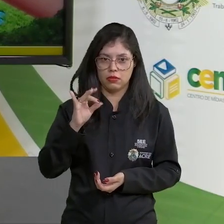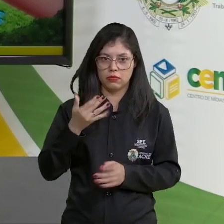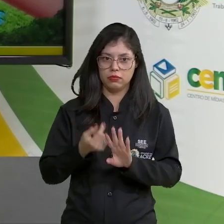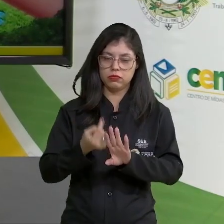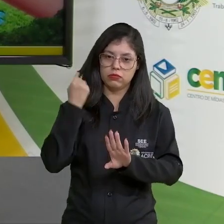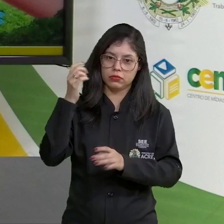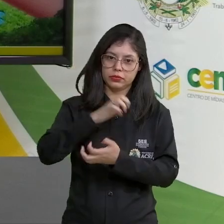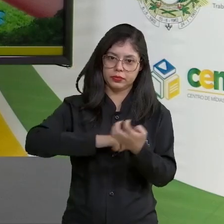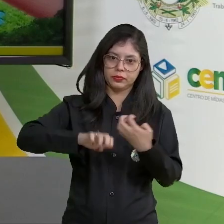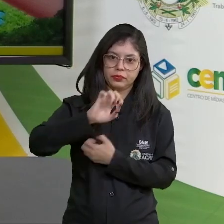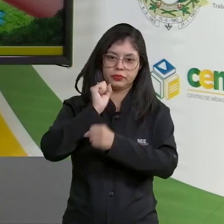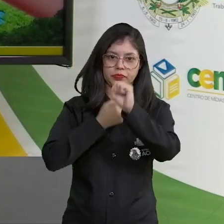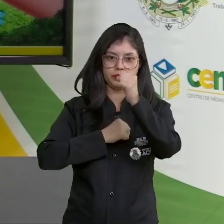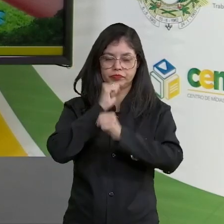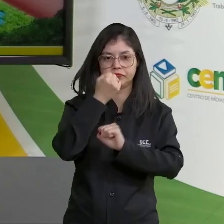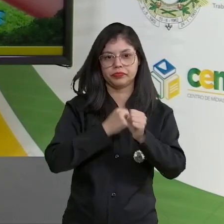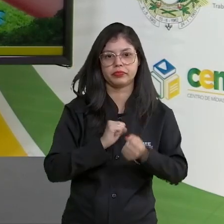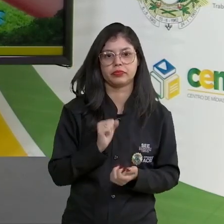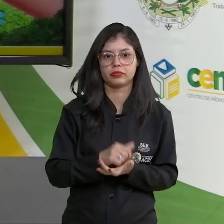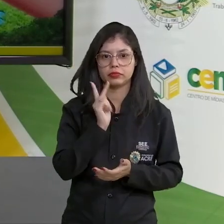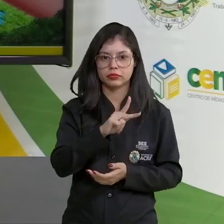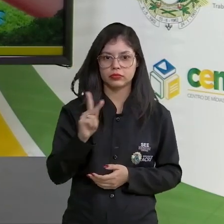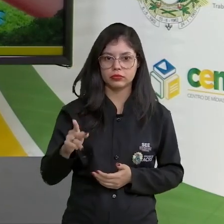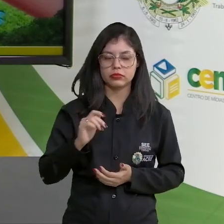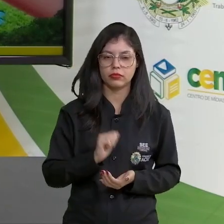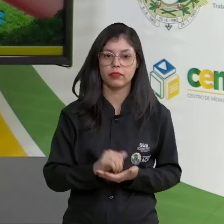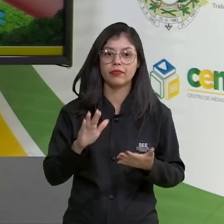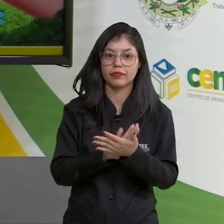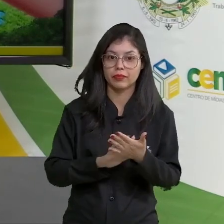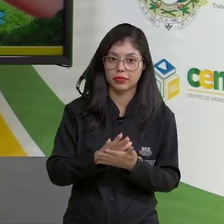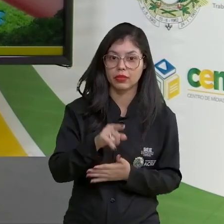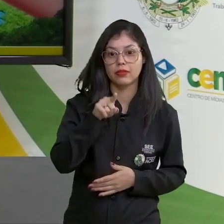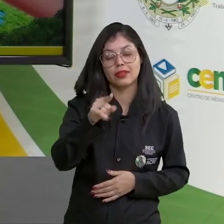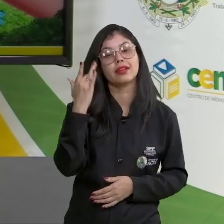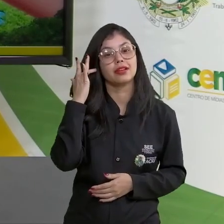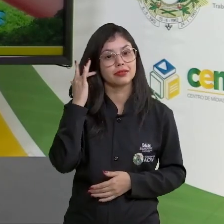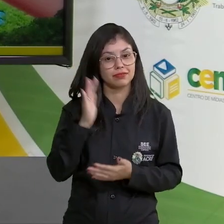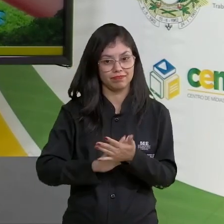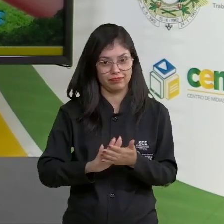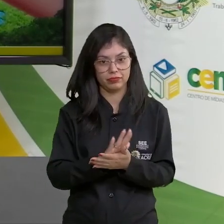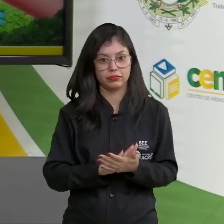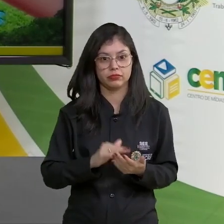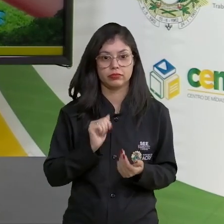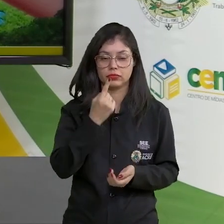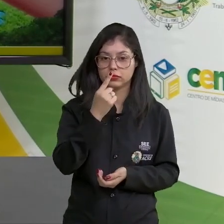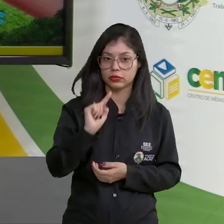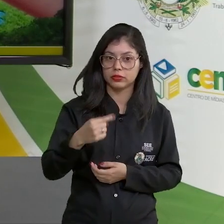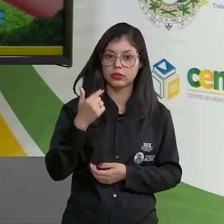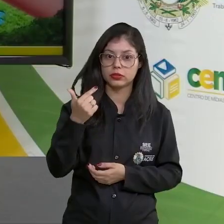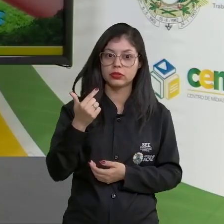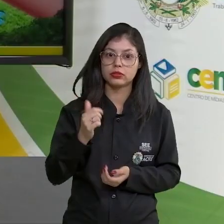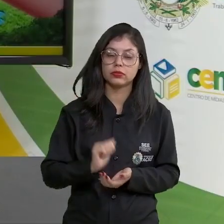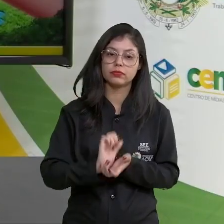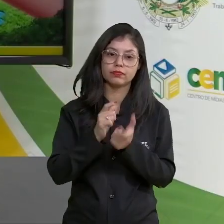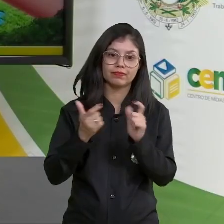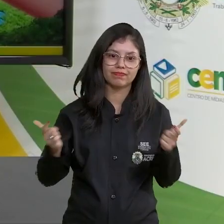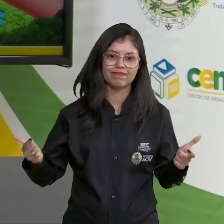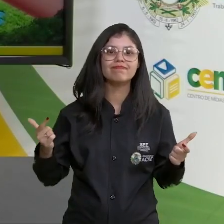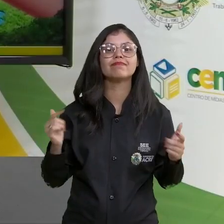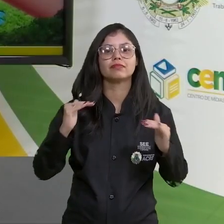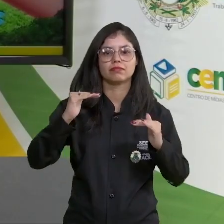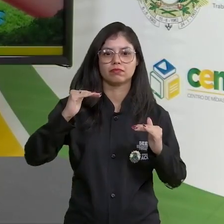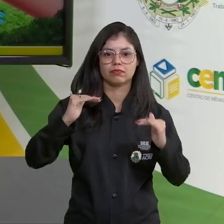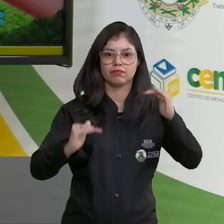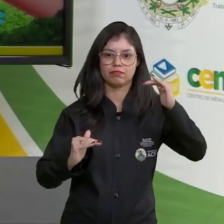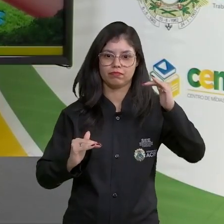a Revolução Industrial. Ah, professora, mas isso não é nada. Você que acha que não é nada. 1,2 já causa grandes